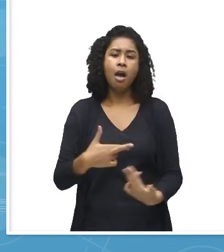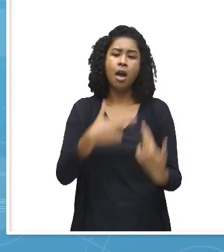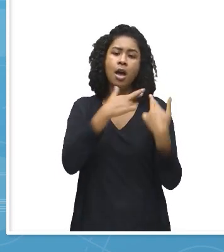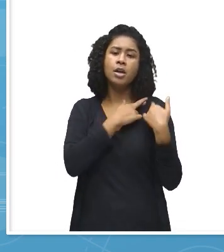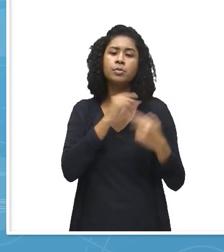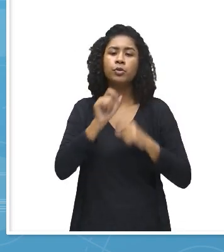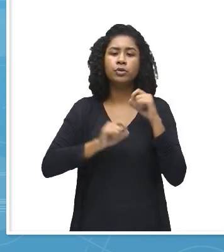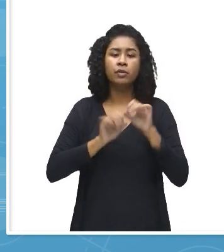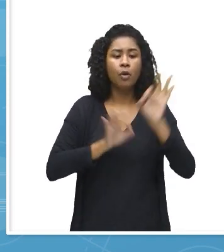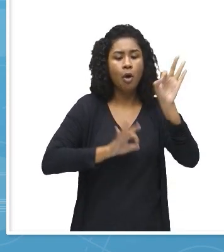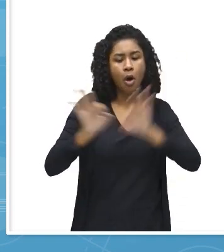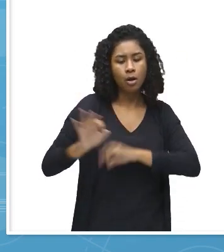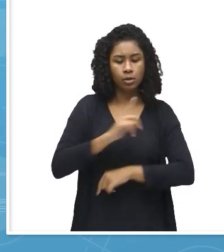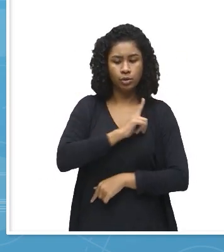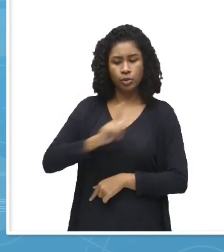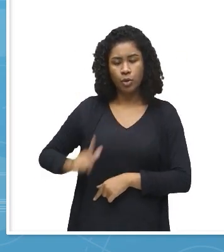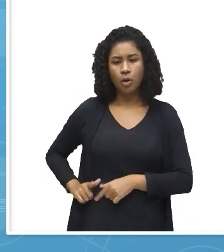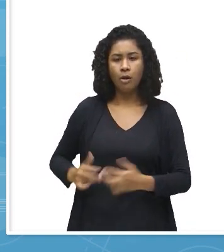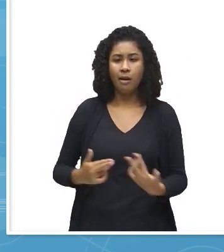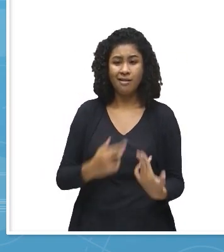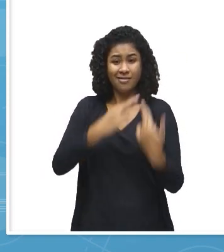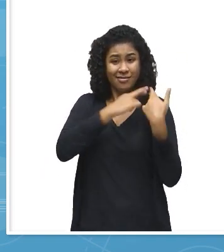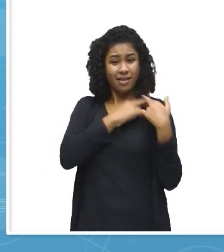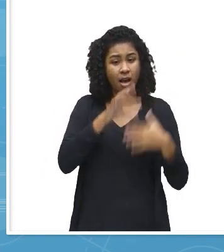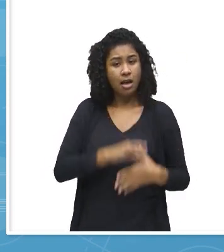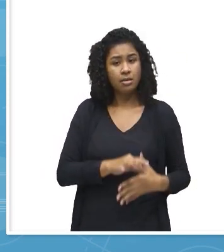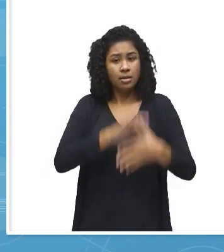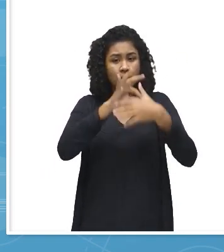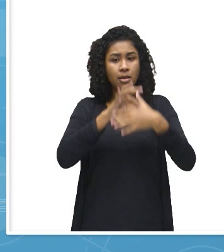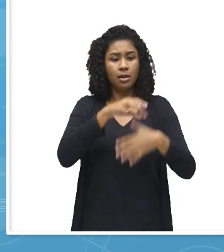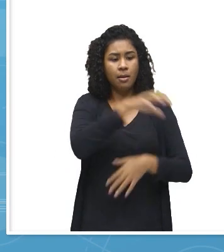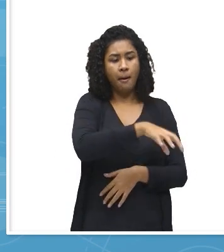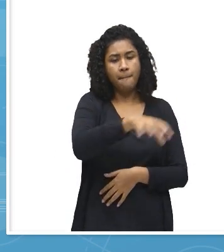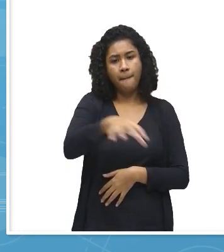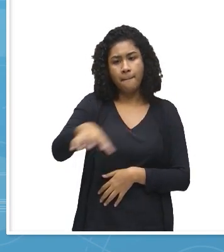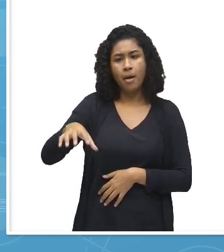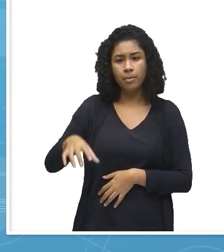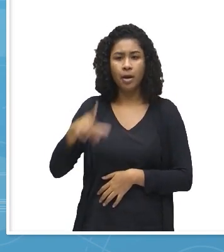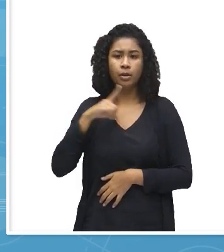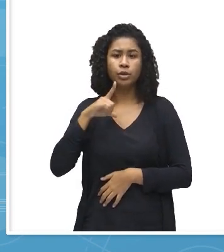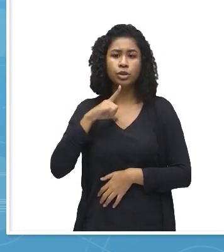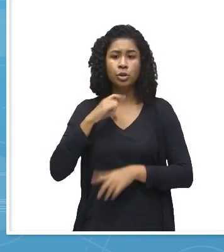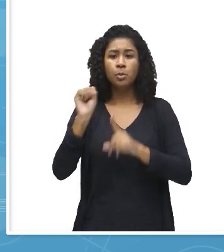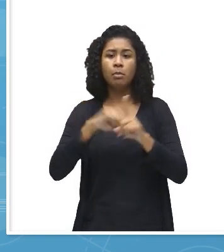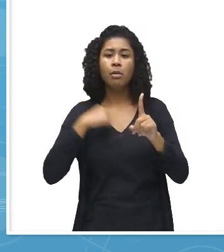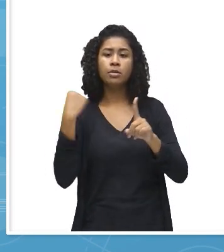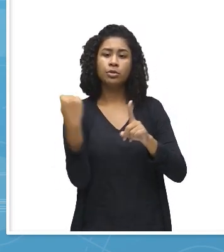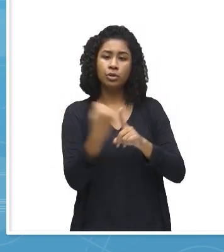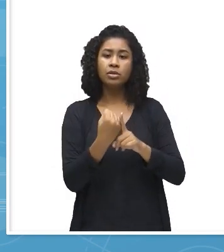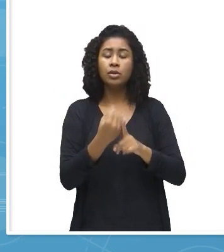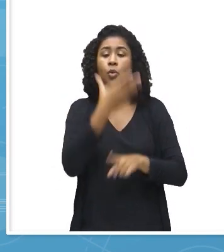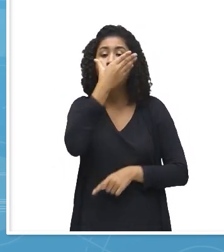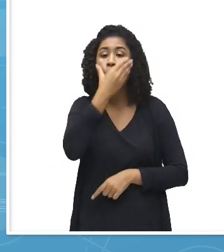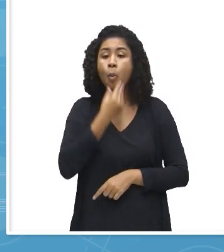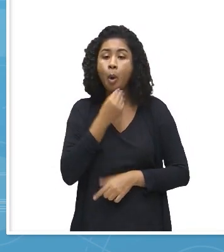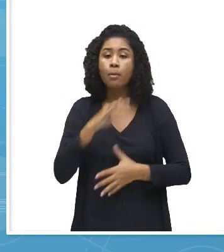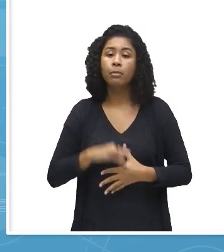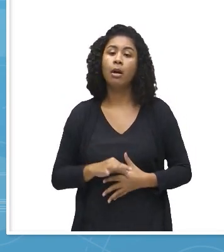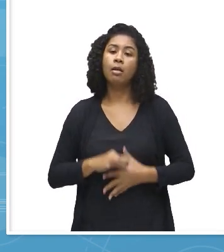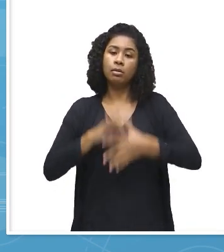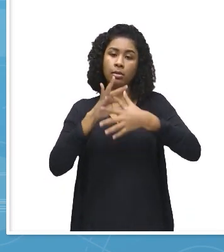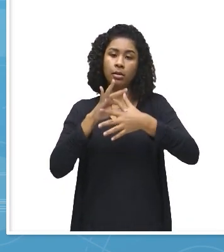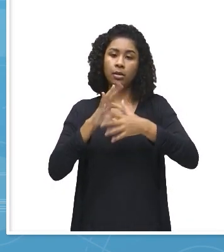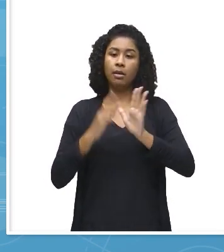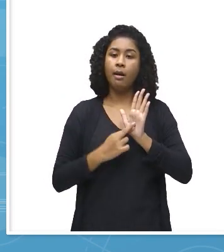governar as tribos. Essas tribos que tinham um modo de sociedade aí patriarcal. Viu? Muitos de vocês